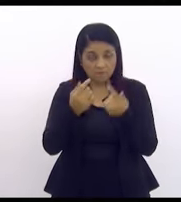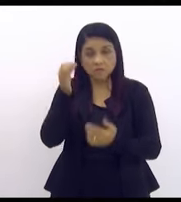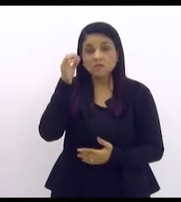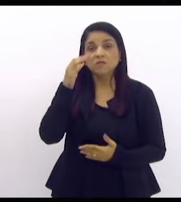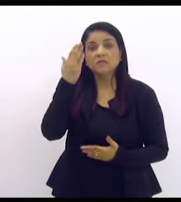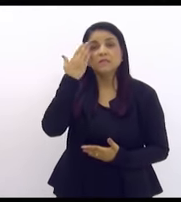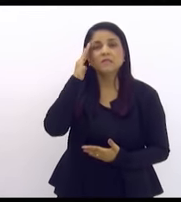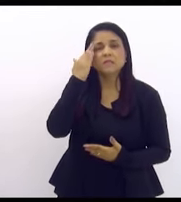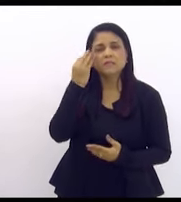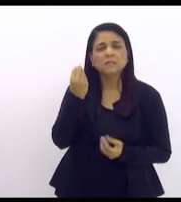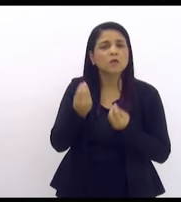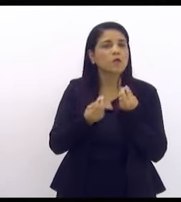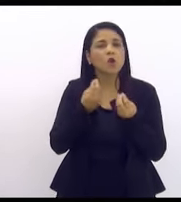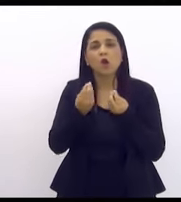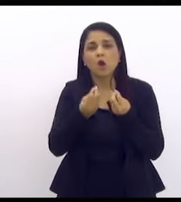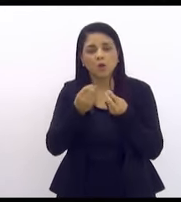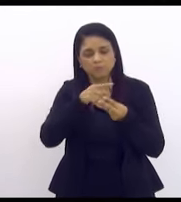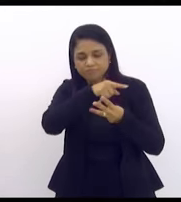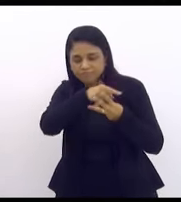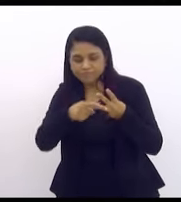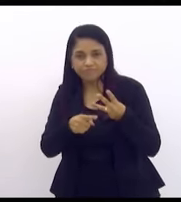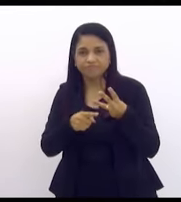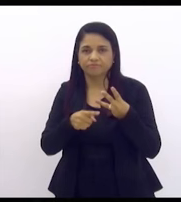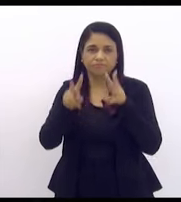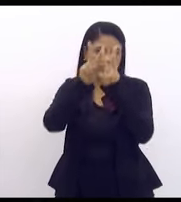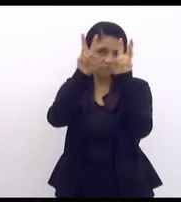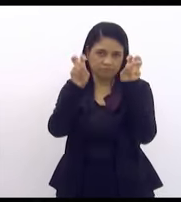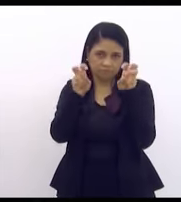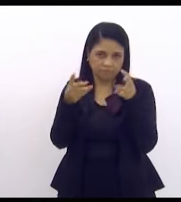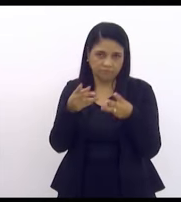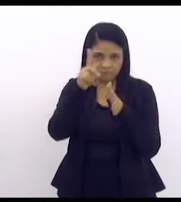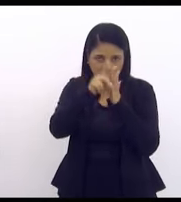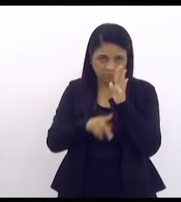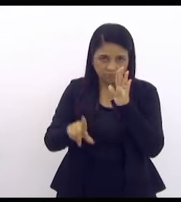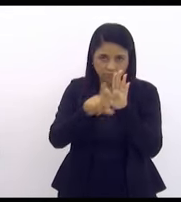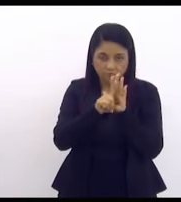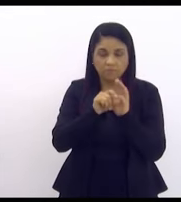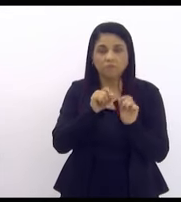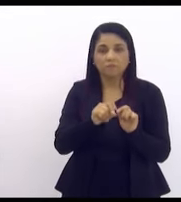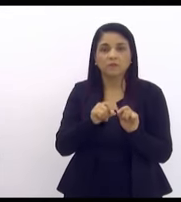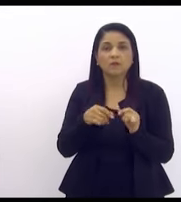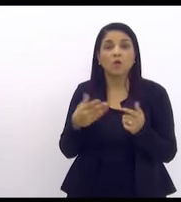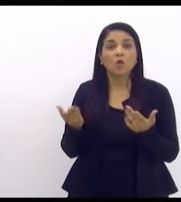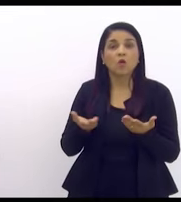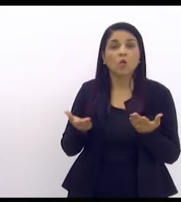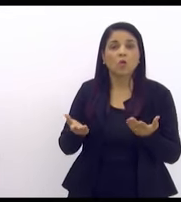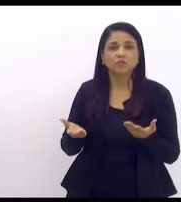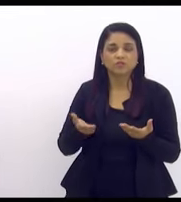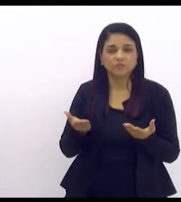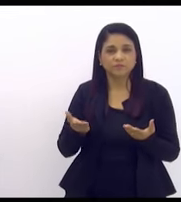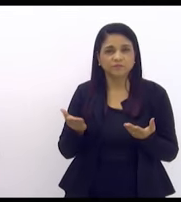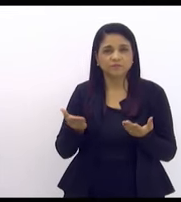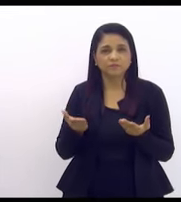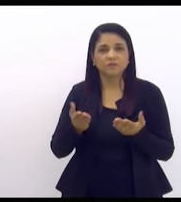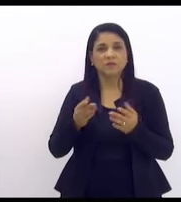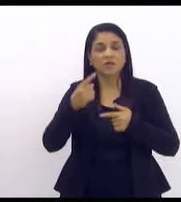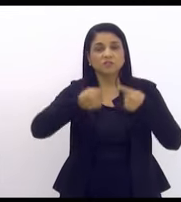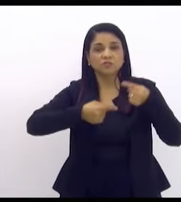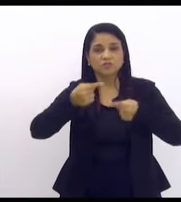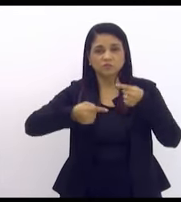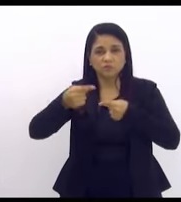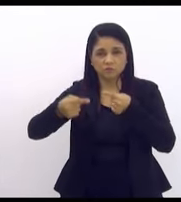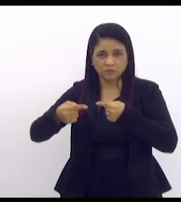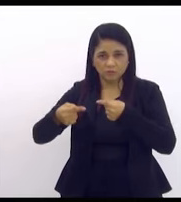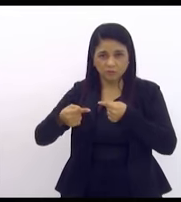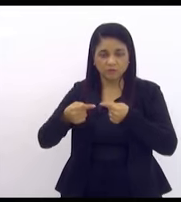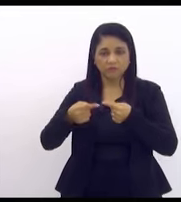ter um pouquinho da compreensão do que se trata essa matéria. Vamos lá. Iniciou-se hoje a discussão sobre as peças